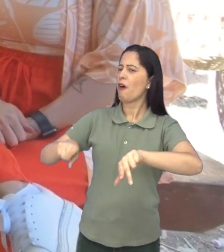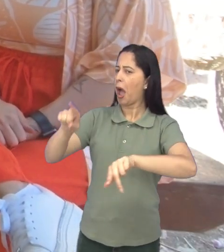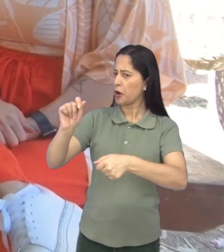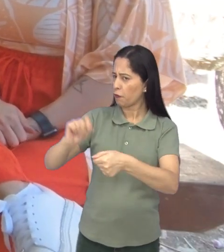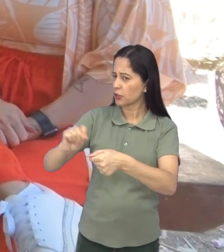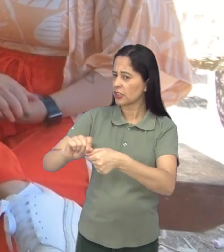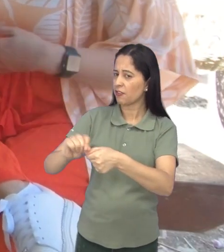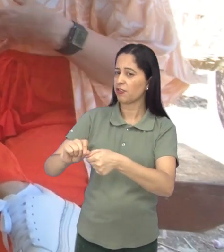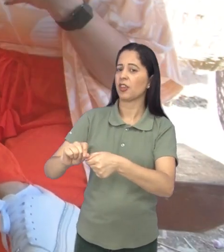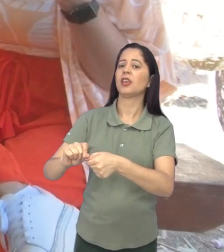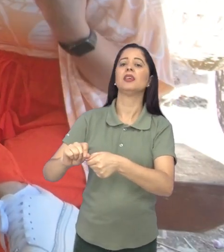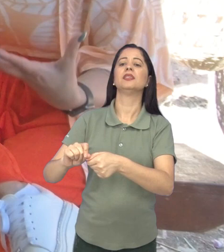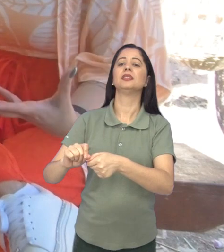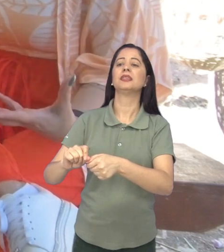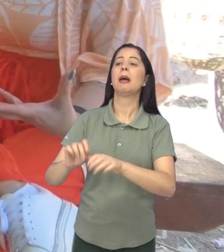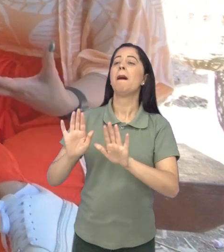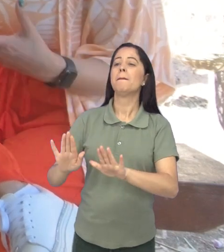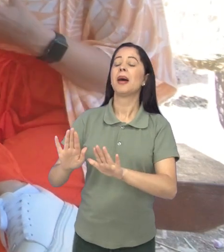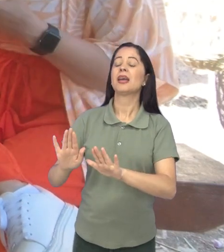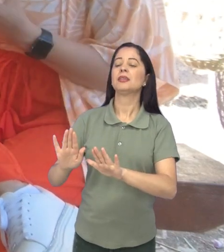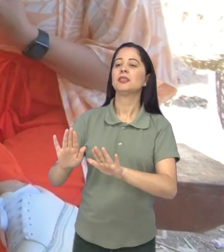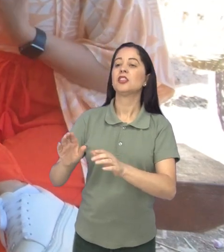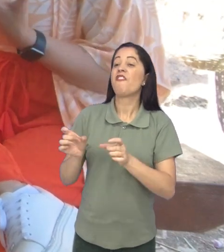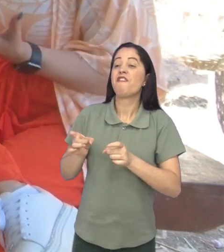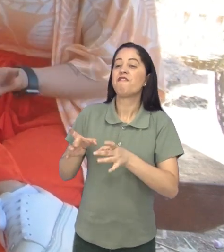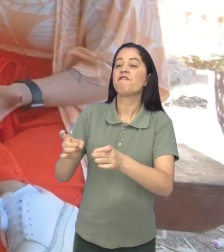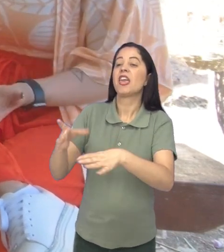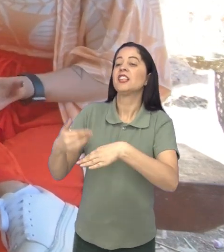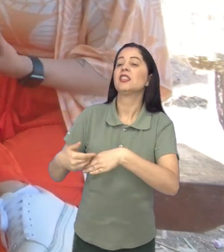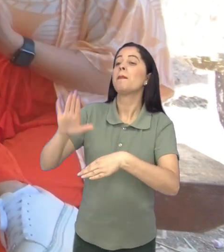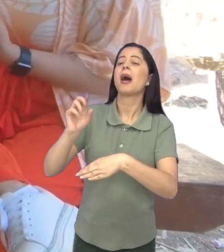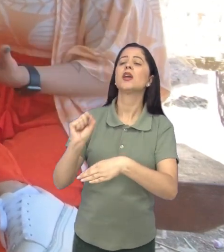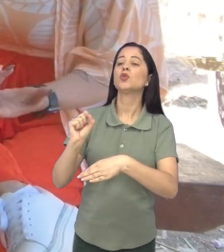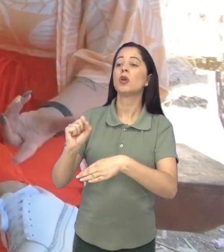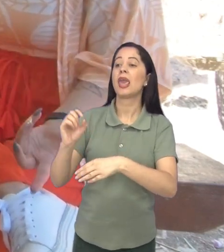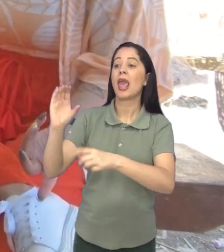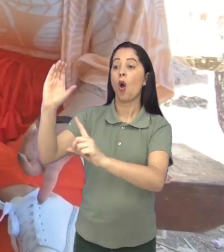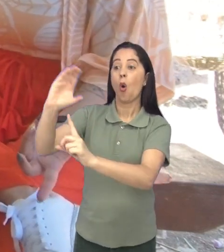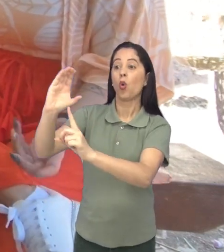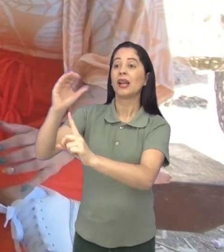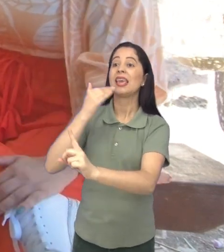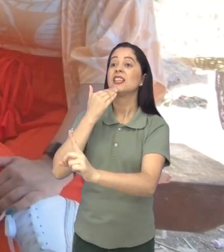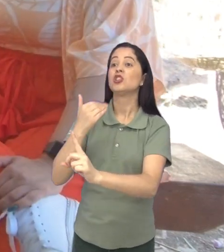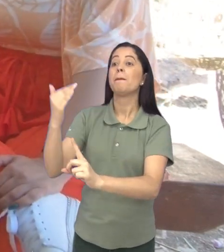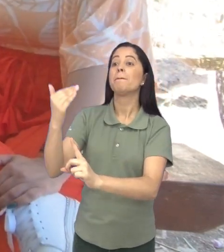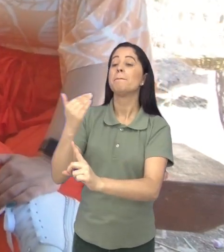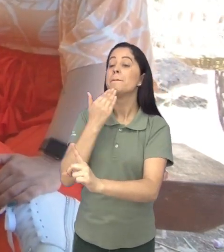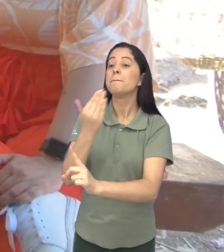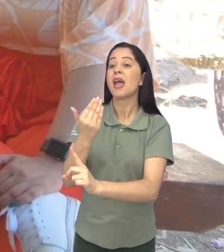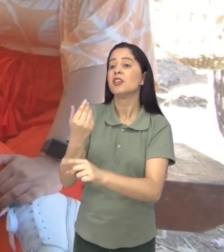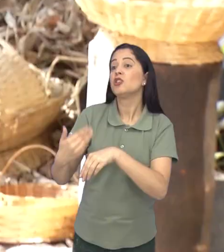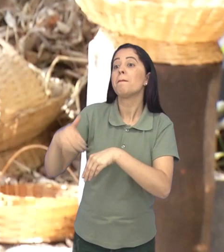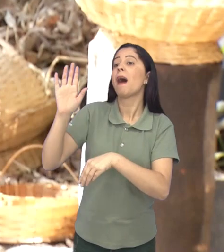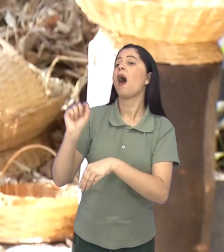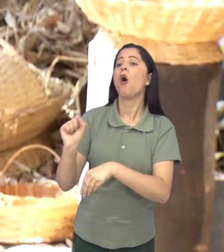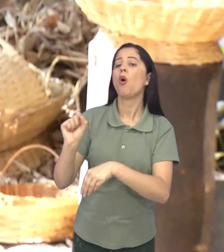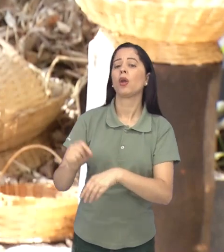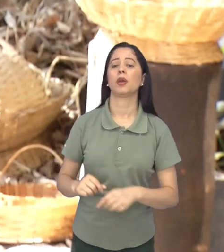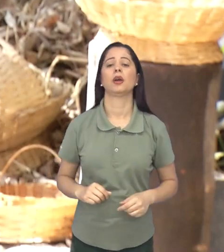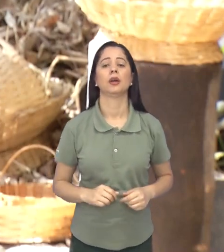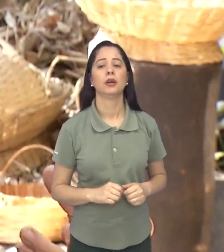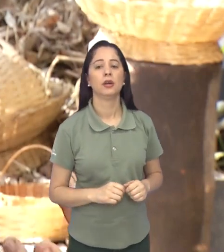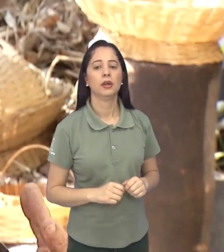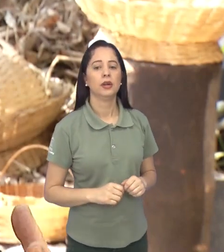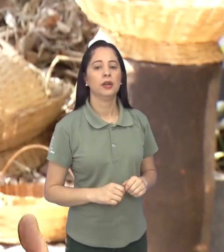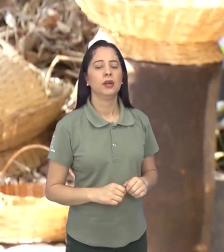que você geralmente faz? O que mais sai? O que mais as pessoas pedem? Olha, é